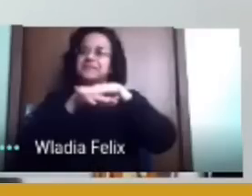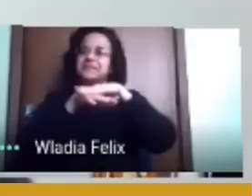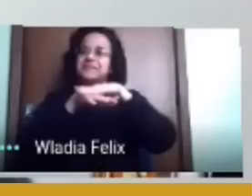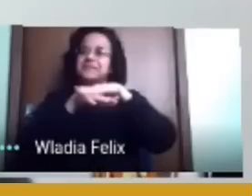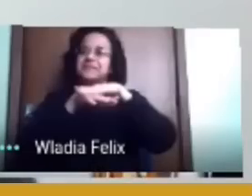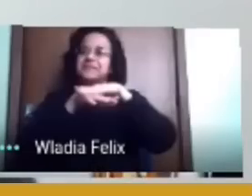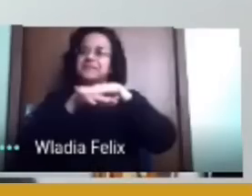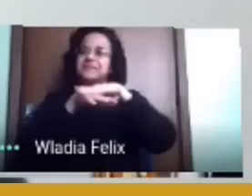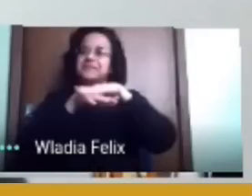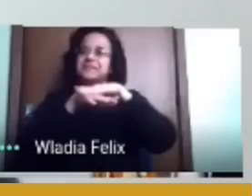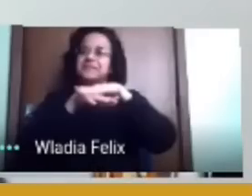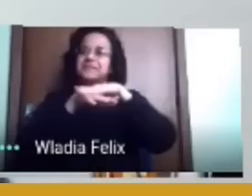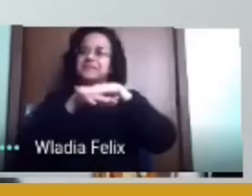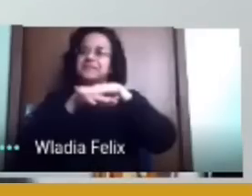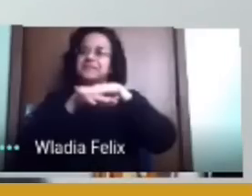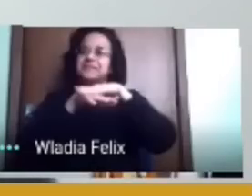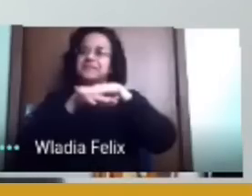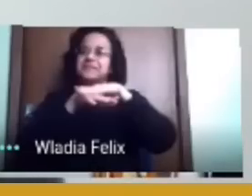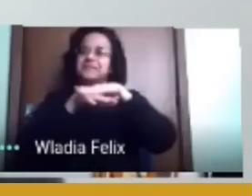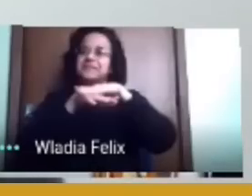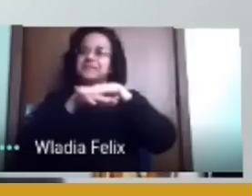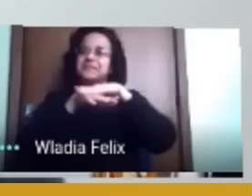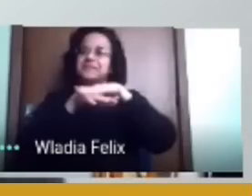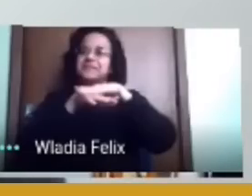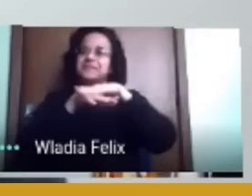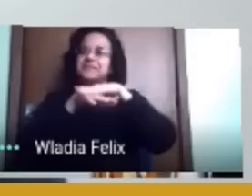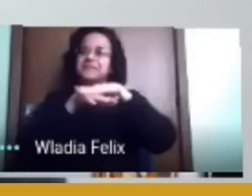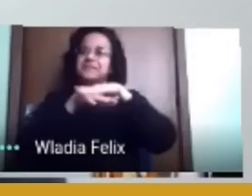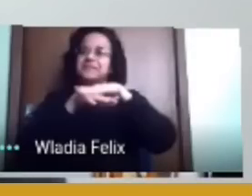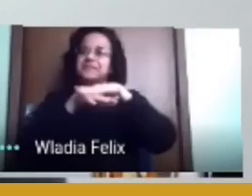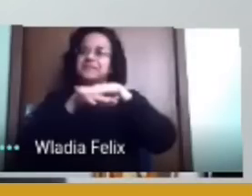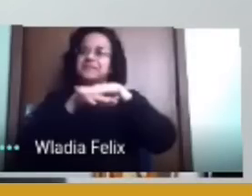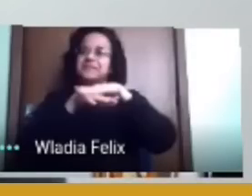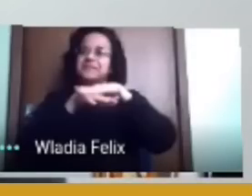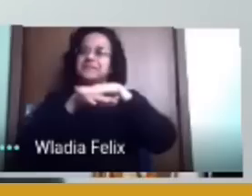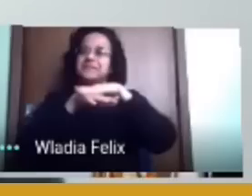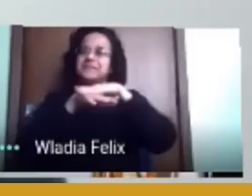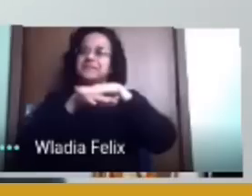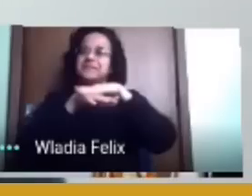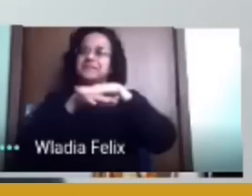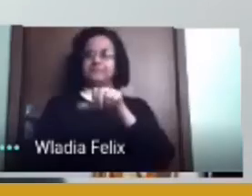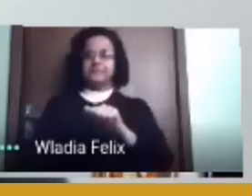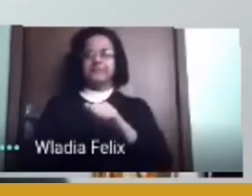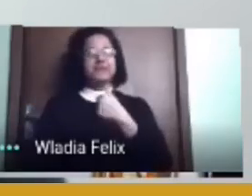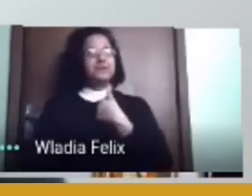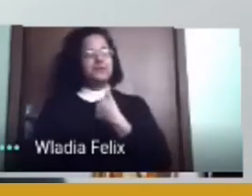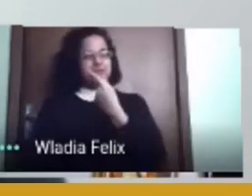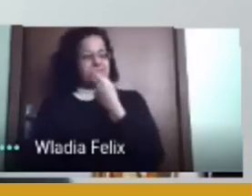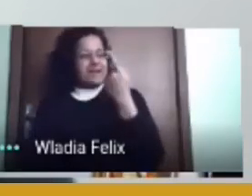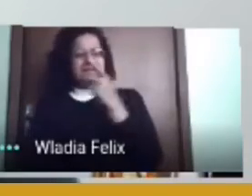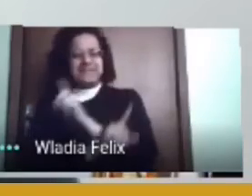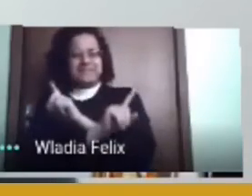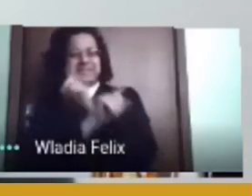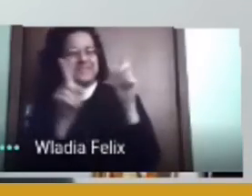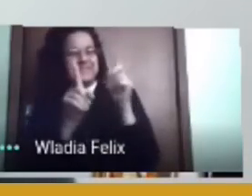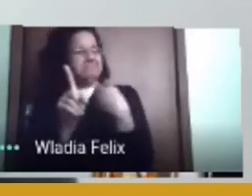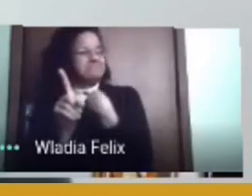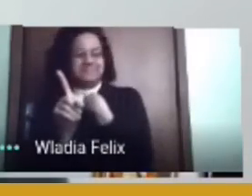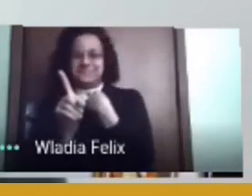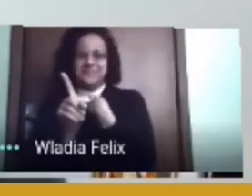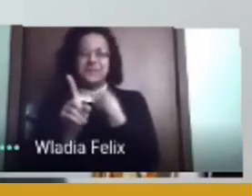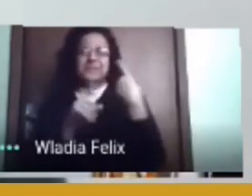professora Adriana Palmieri. Não poderia negar esse convite para uma amiga, conforme ela disse,